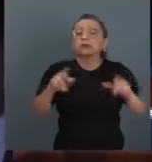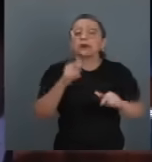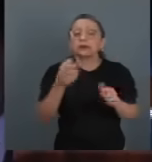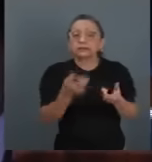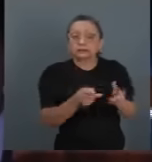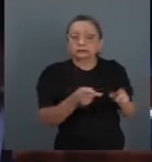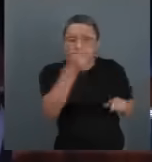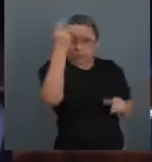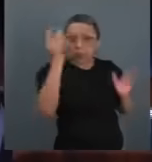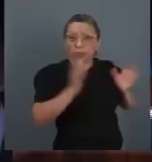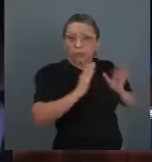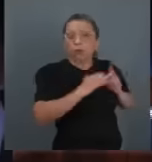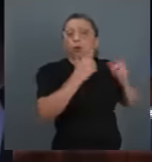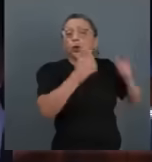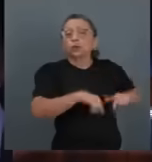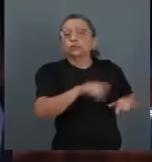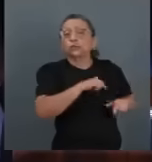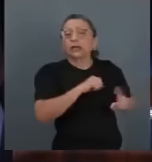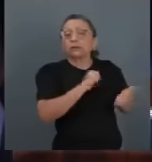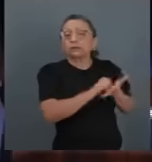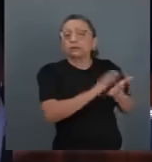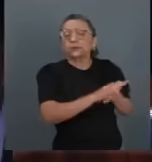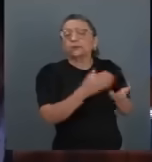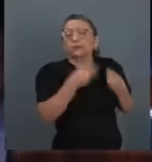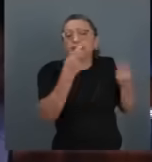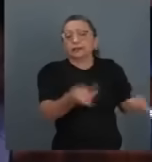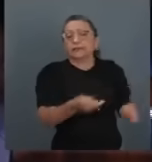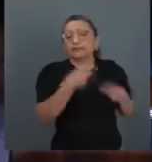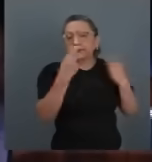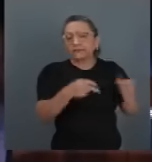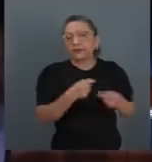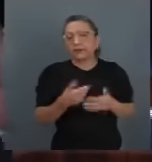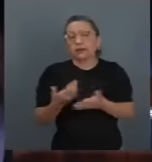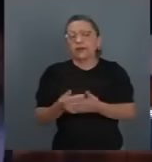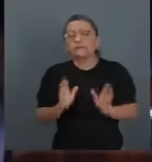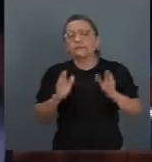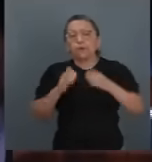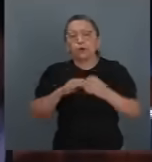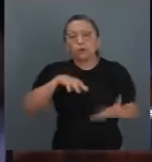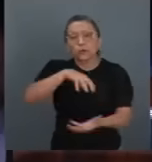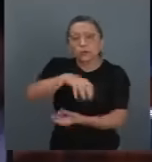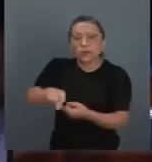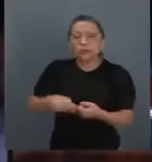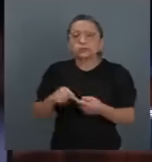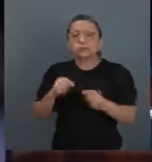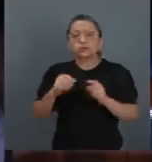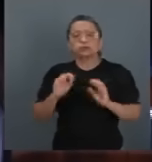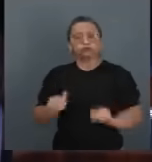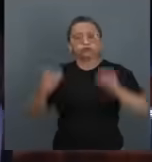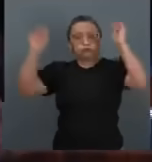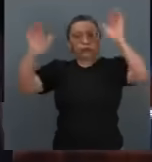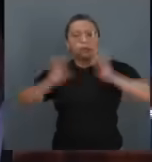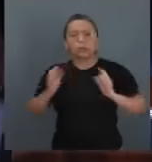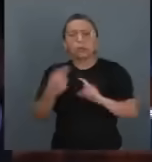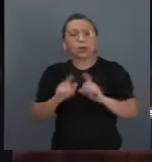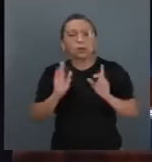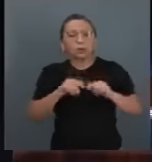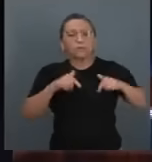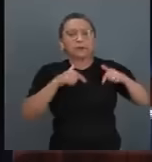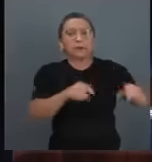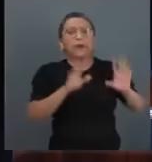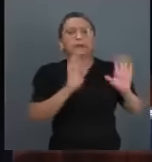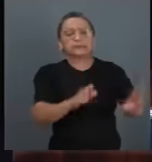fortunas. Onde está a taxação tão falada em fóruns mundiais dos super ricos? Por que não enfrentamos de